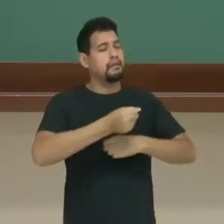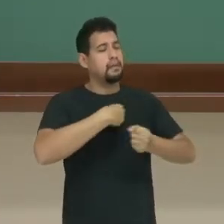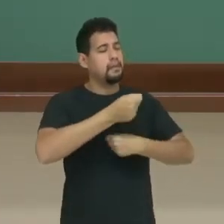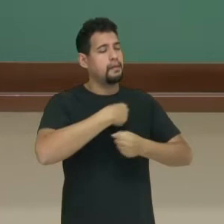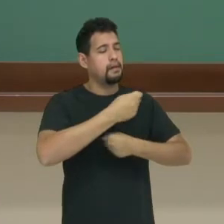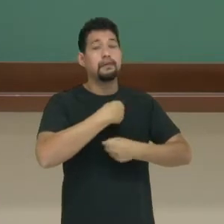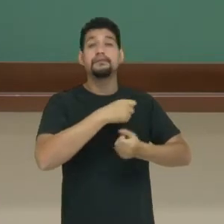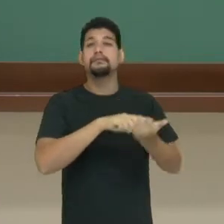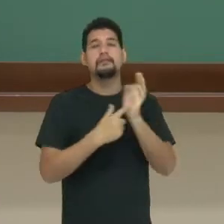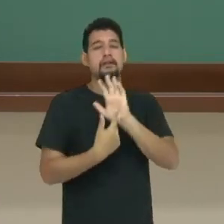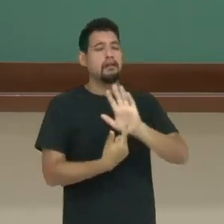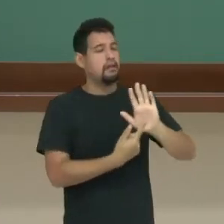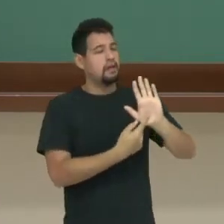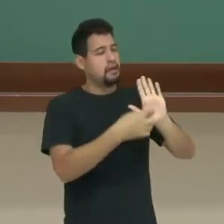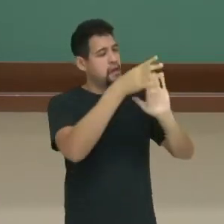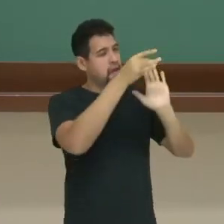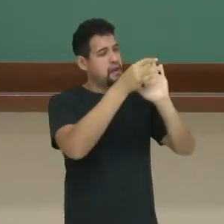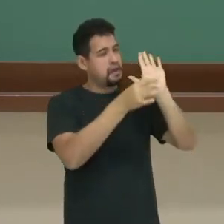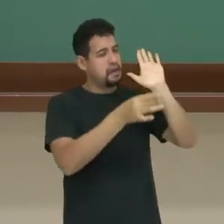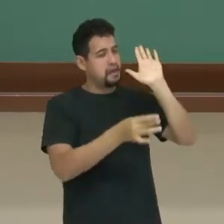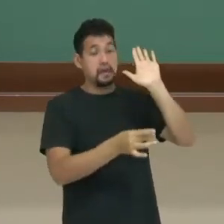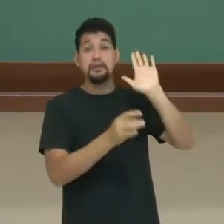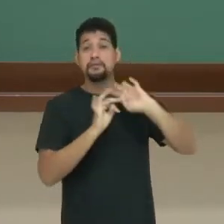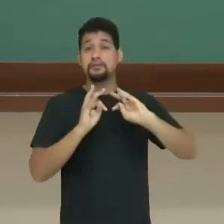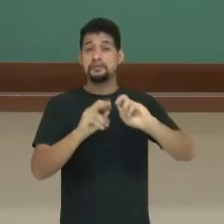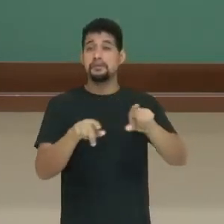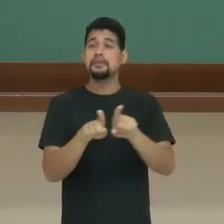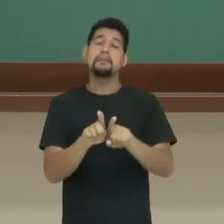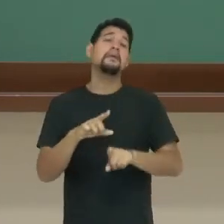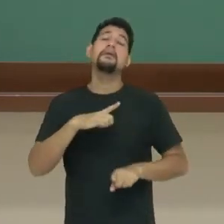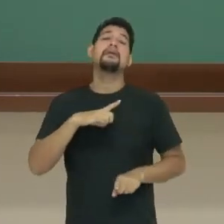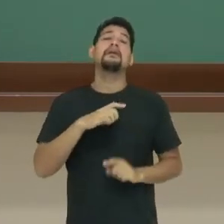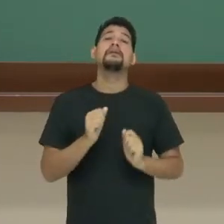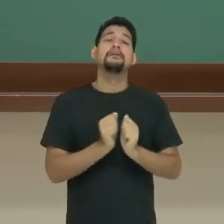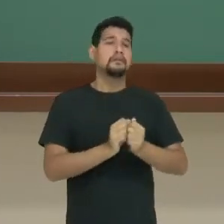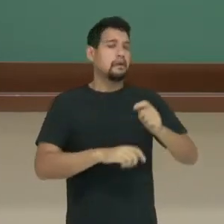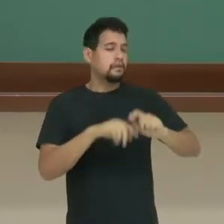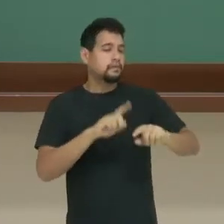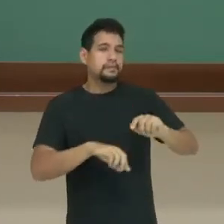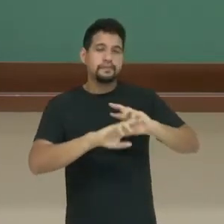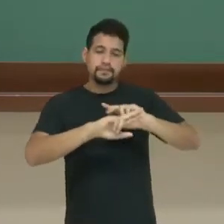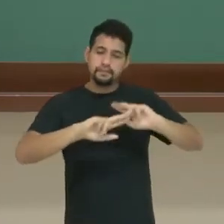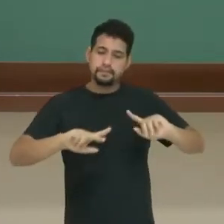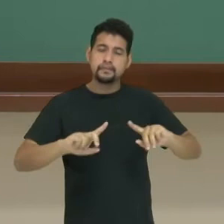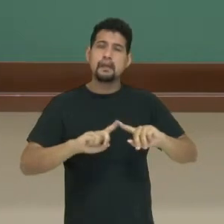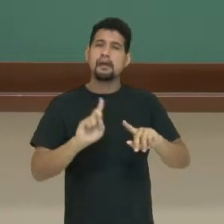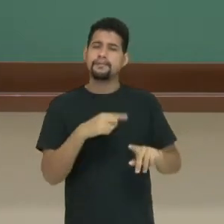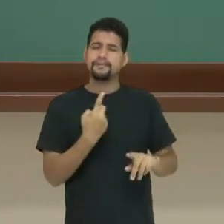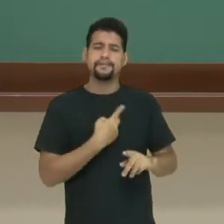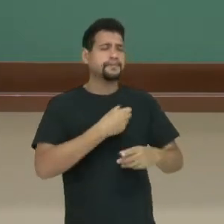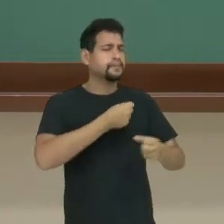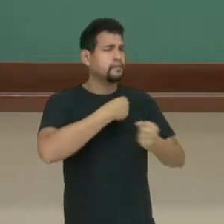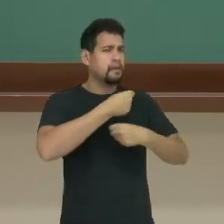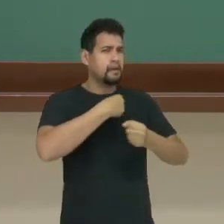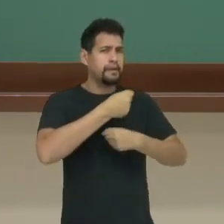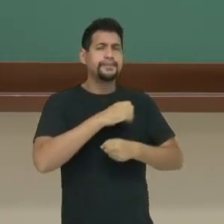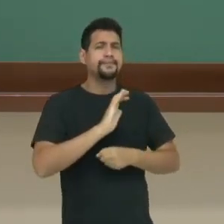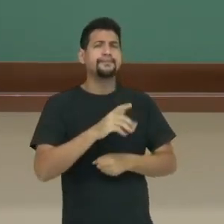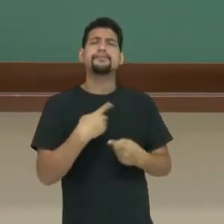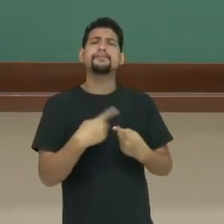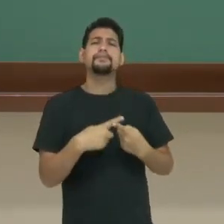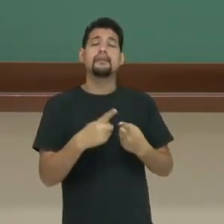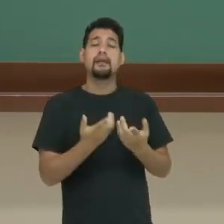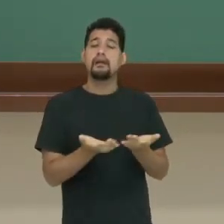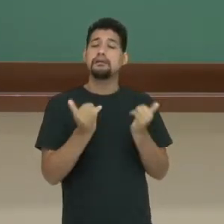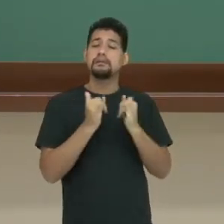entrevista para mostrar todas as funções e também a composição, se for um produto. Então nós temos uma entrevista técnica, porque os